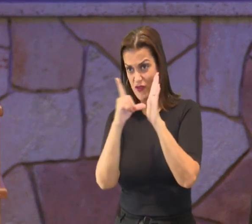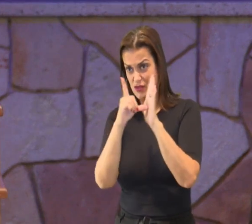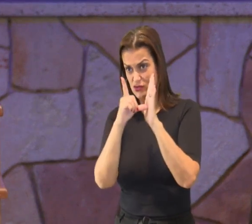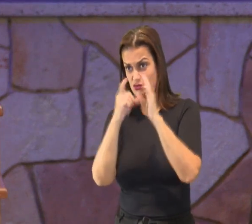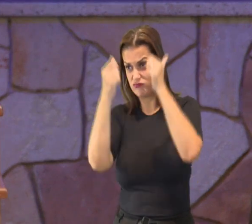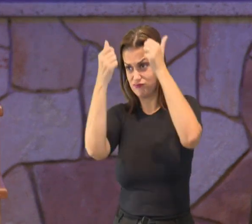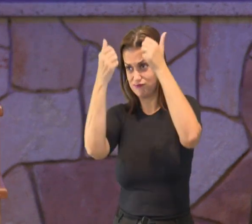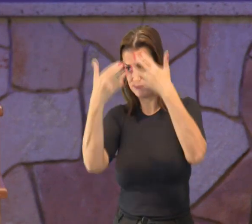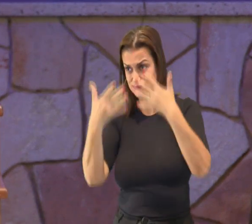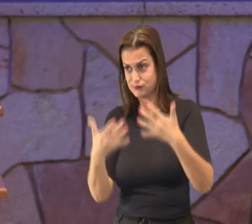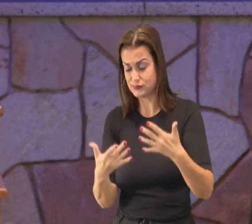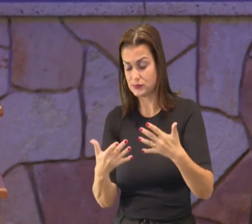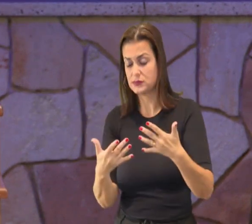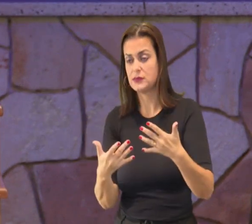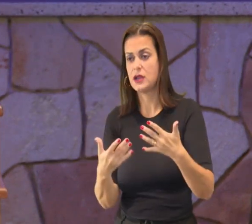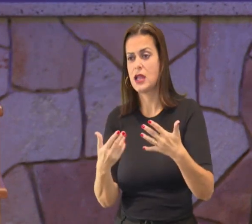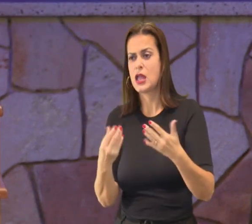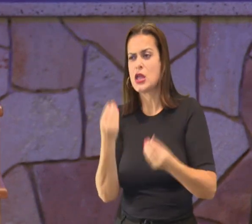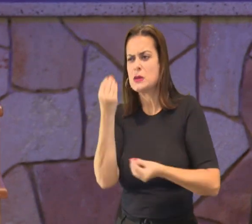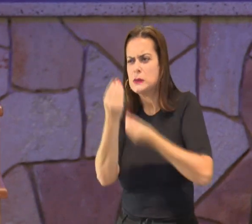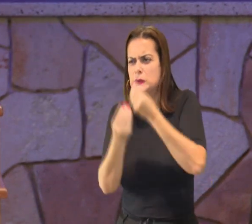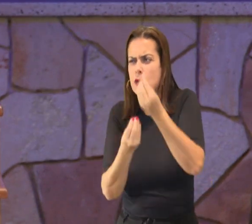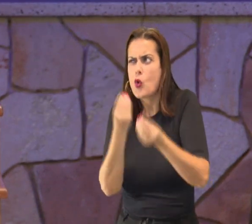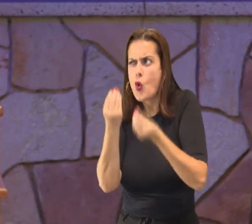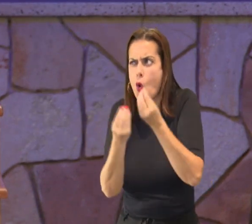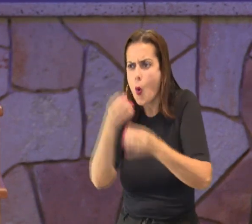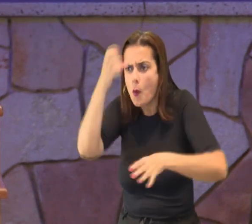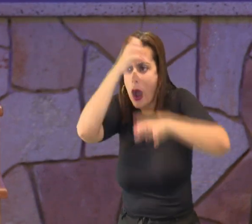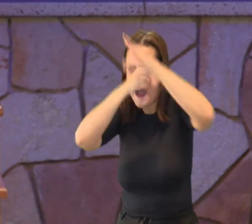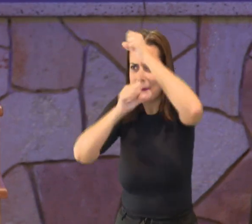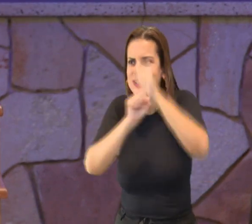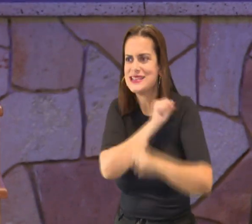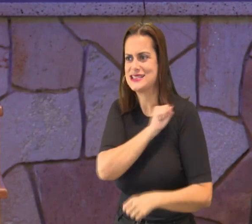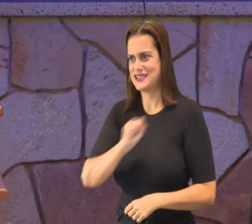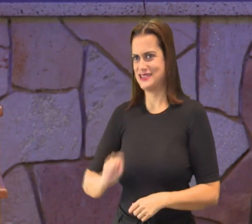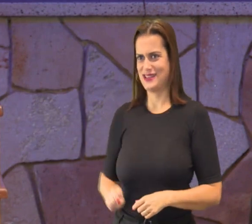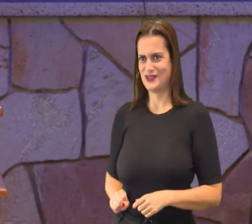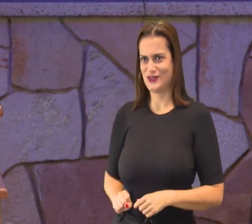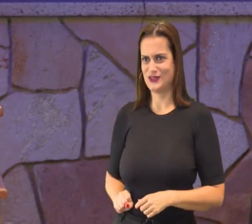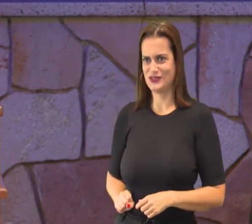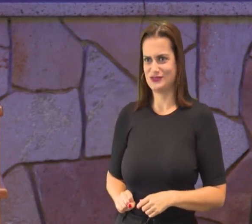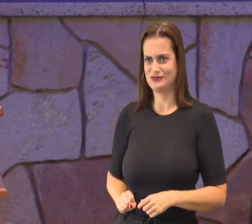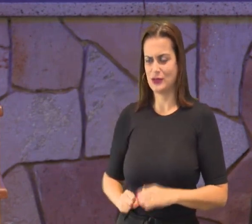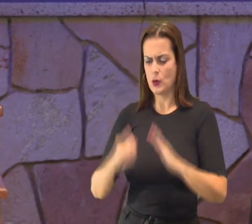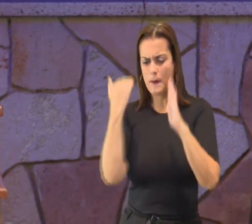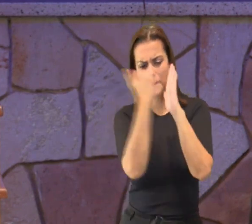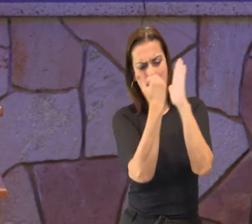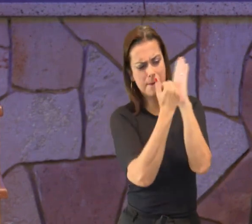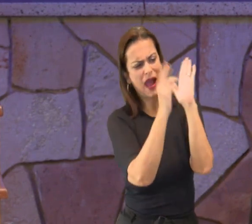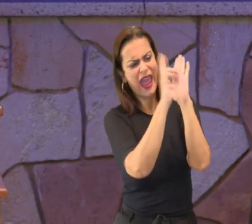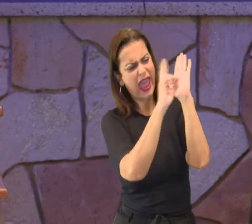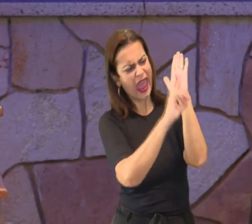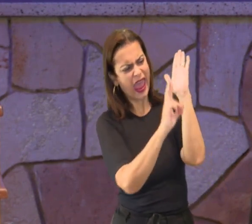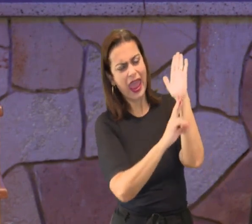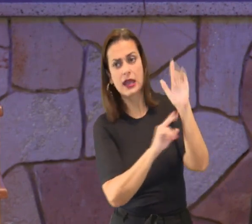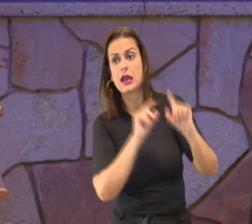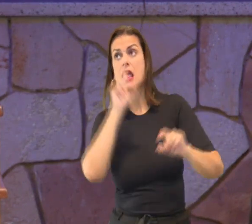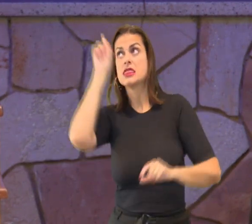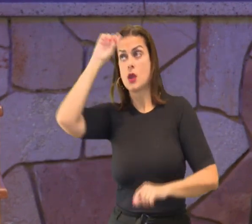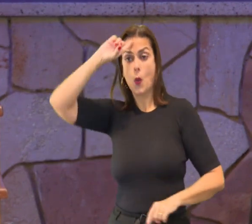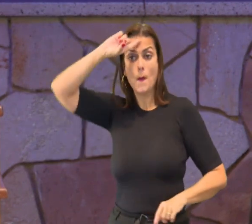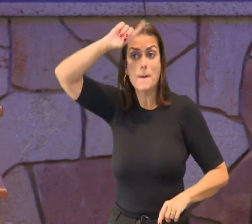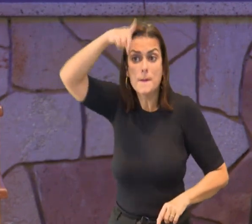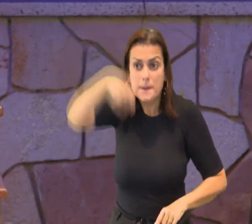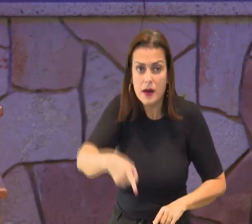como disse, uma espécie de manual sacerdotal, ele trata da lista do regulamento dos sacrifícios. Deus ordena